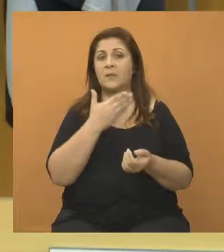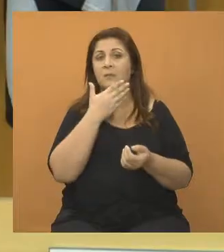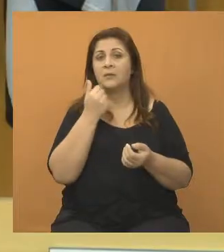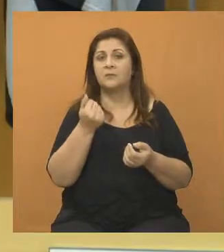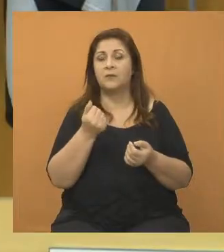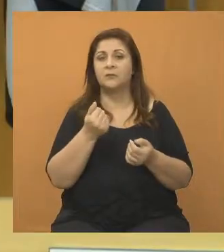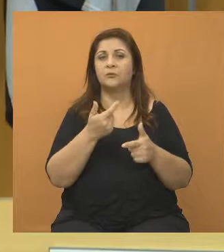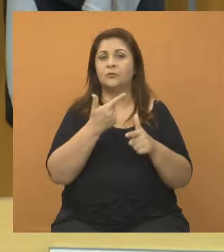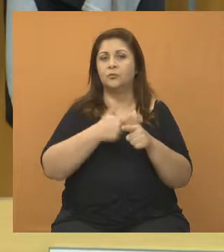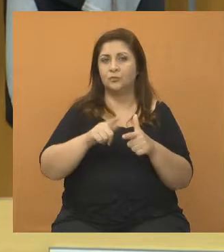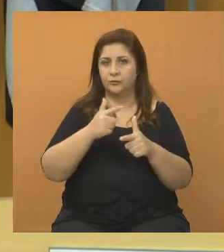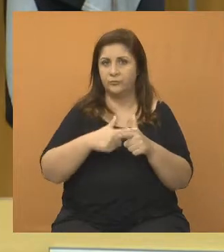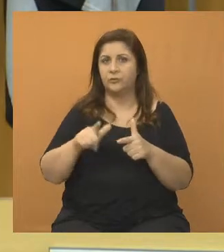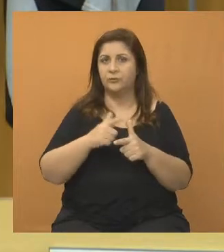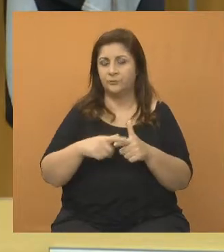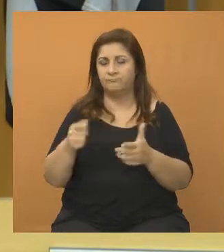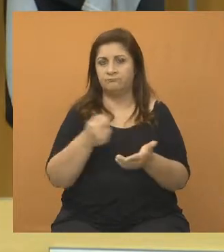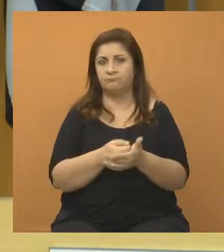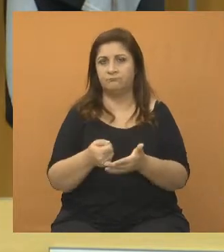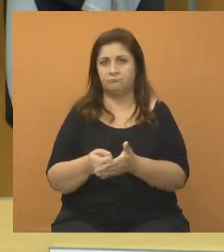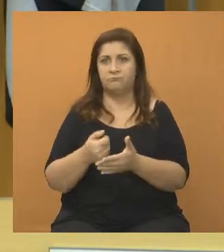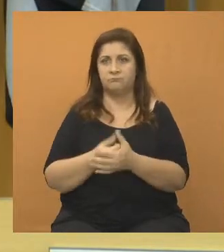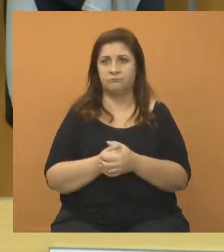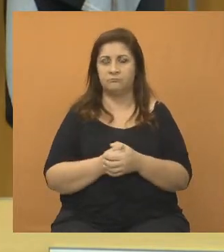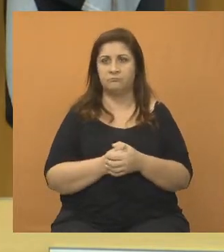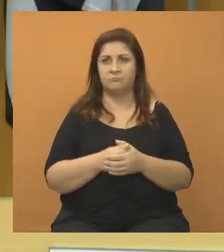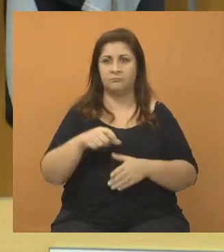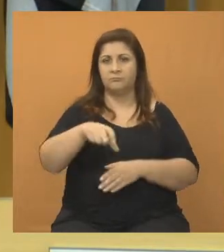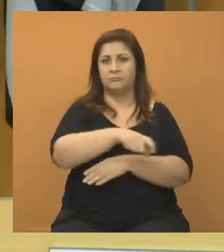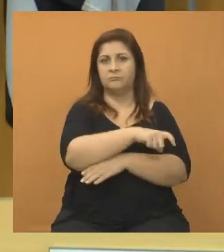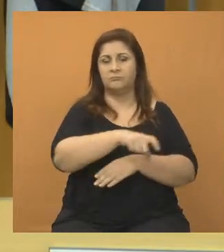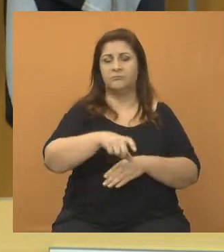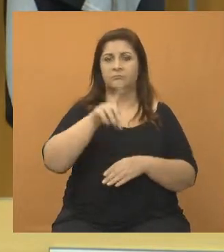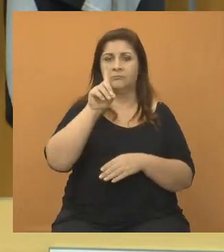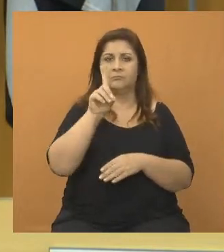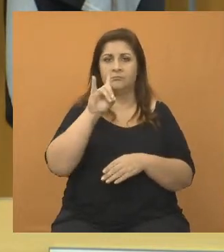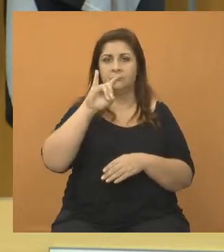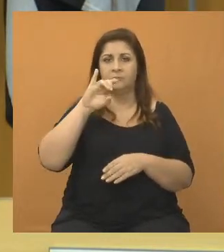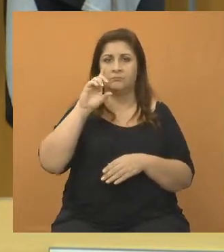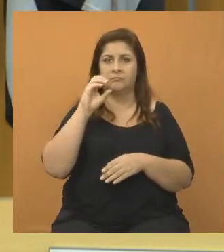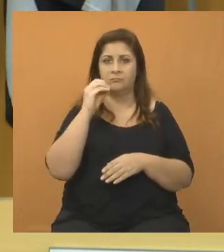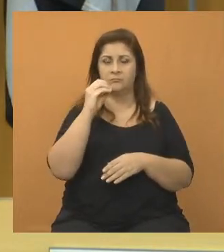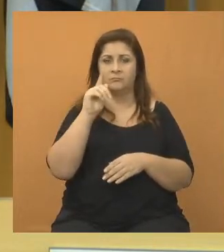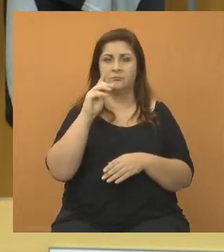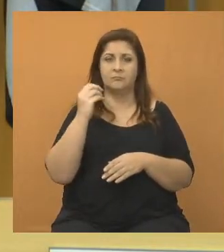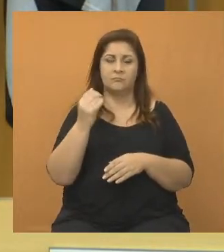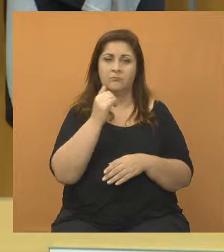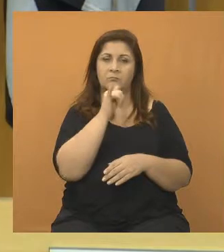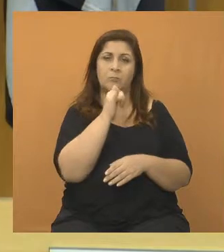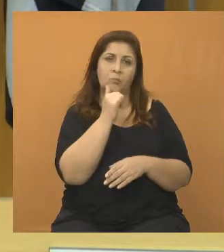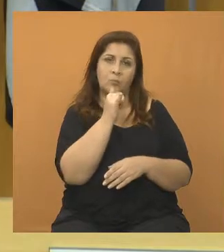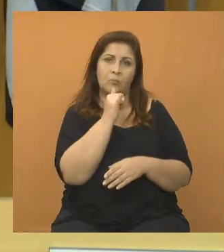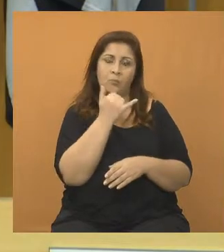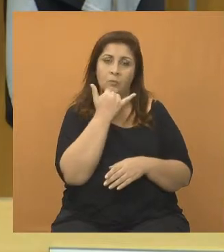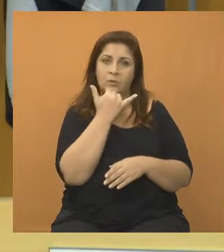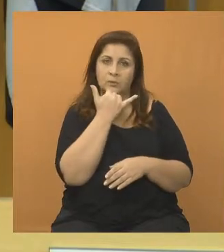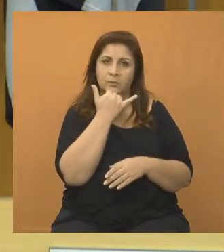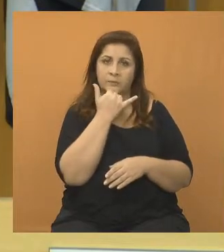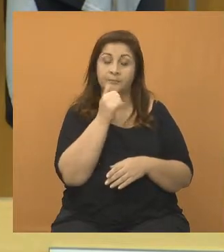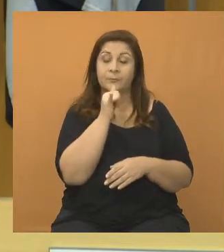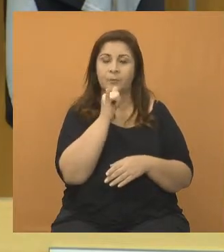pega a própria Diogo Fontes, ela é grande parte financiada, mas também a